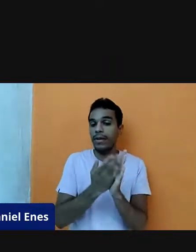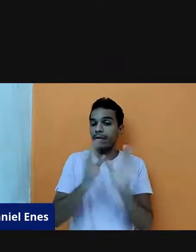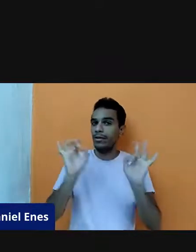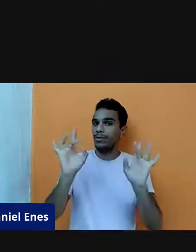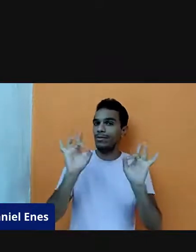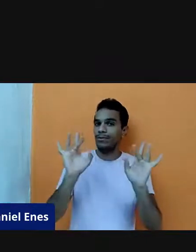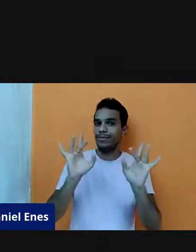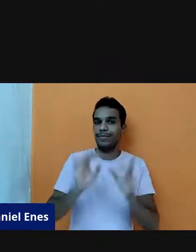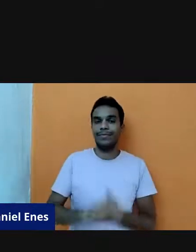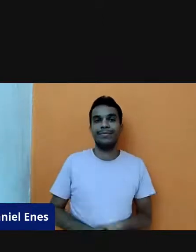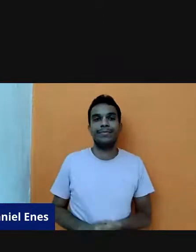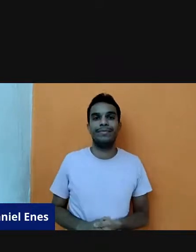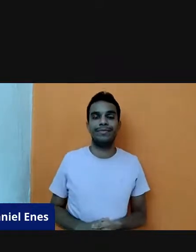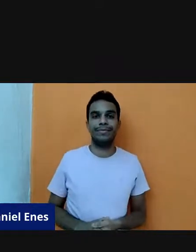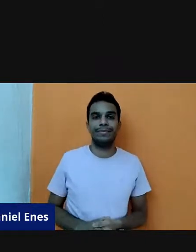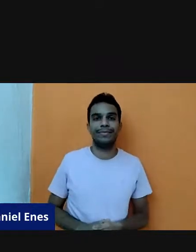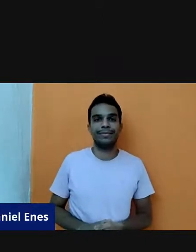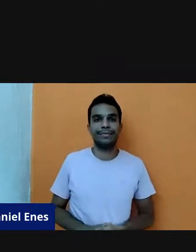E